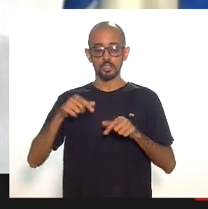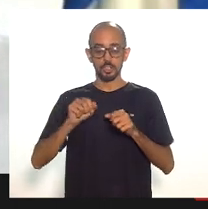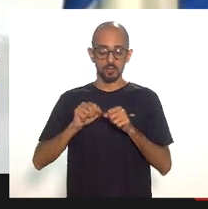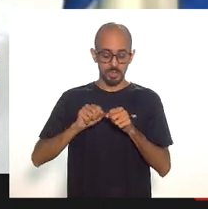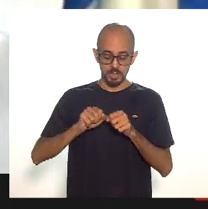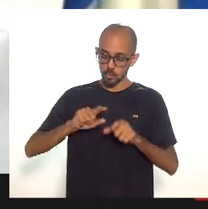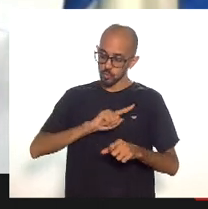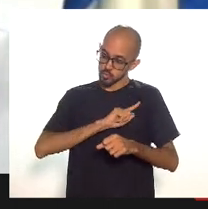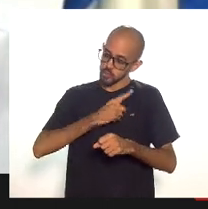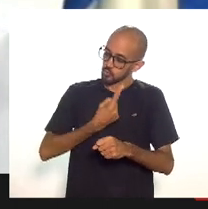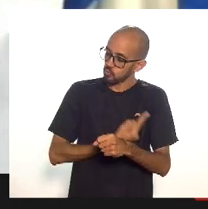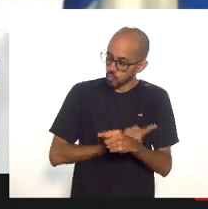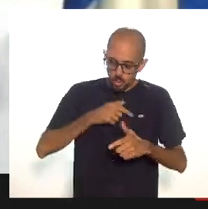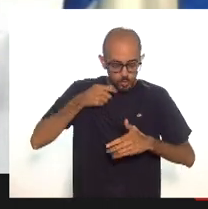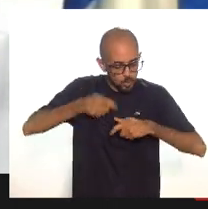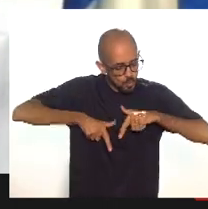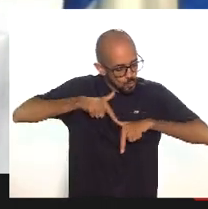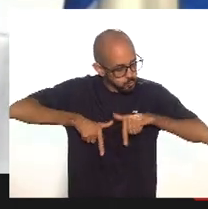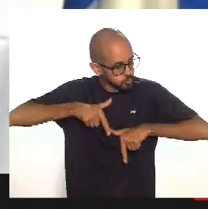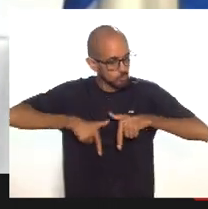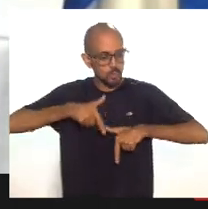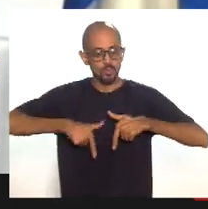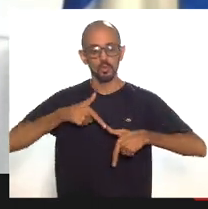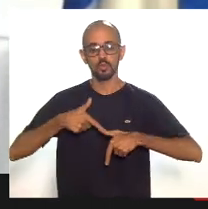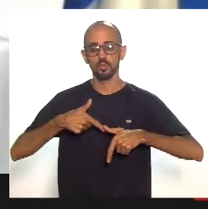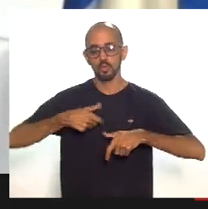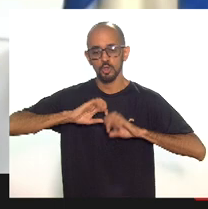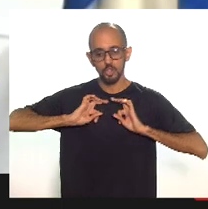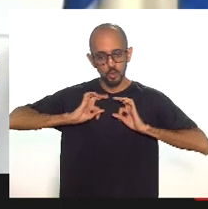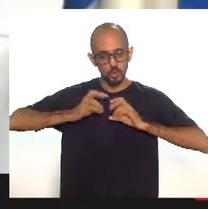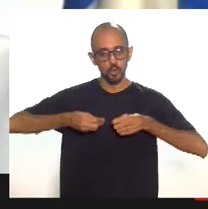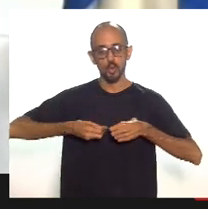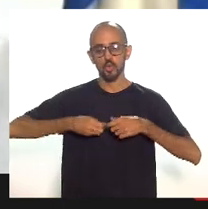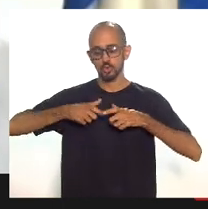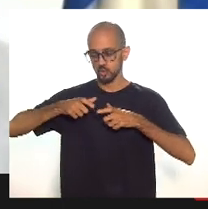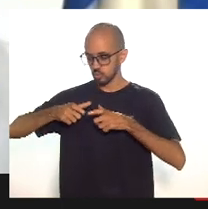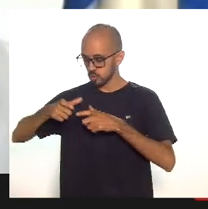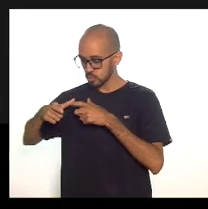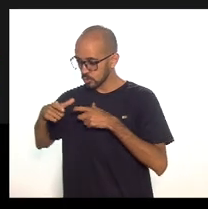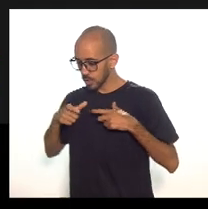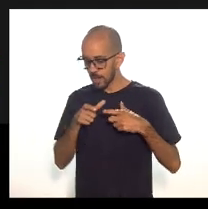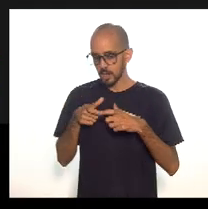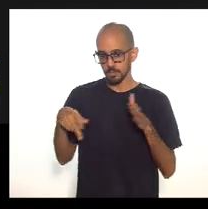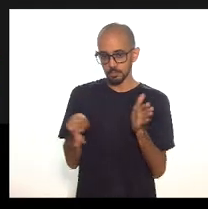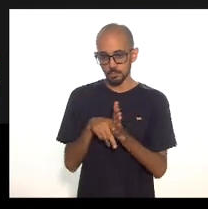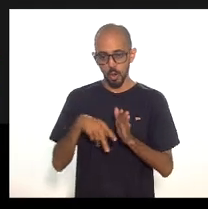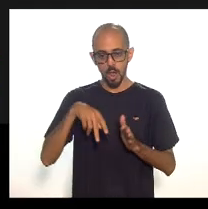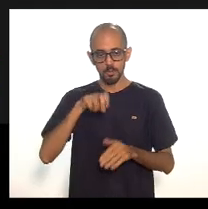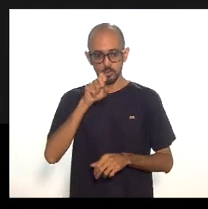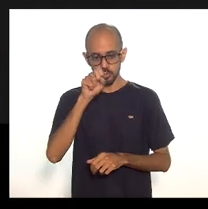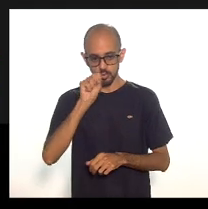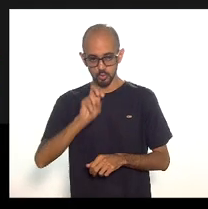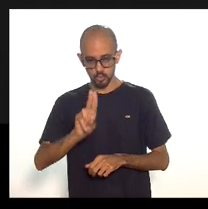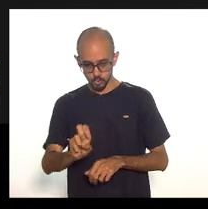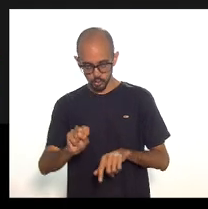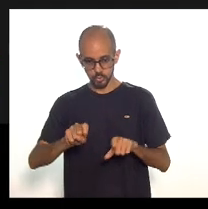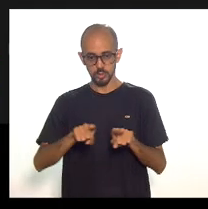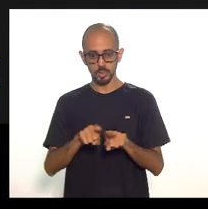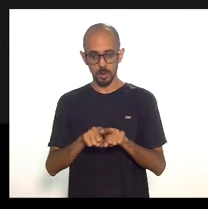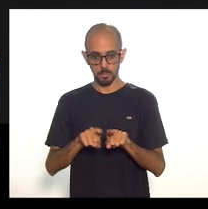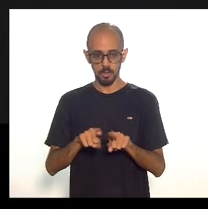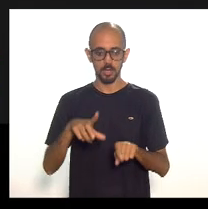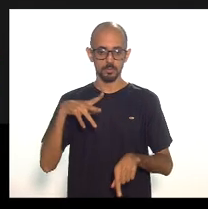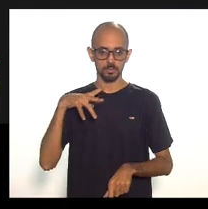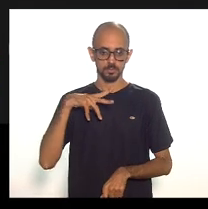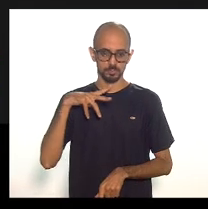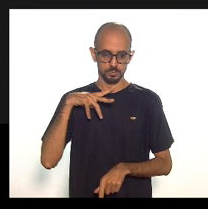esforço incrível entre todas as unidades SUS, também das universitárias e privadas, para manter todo mundo com seus